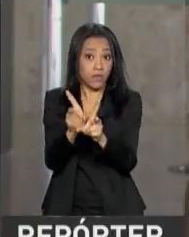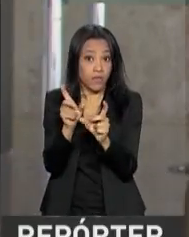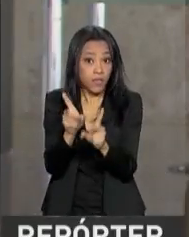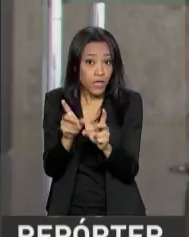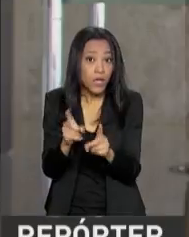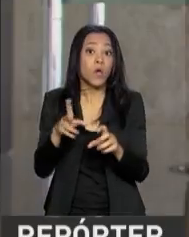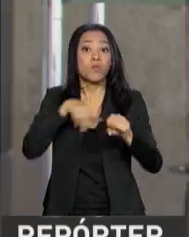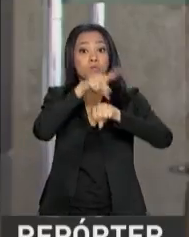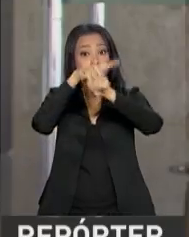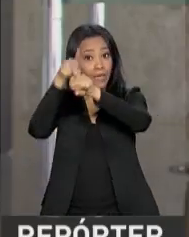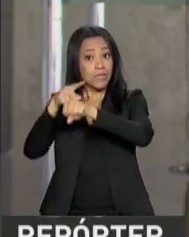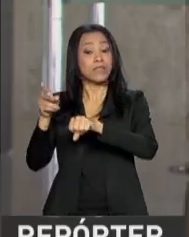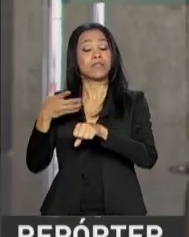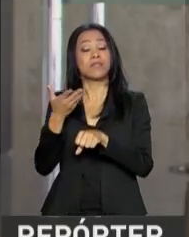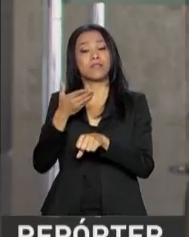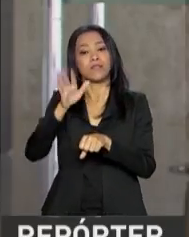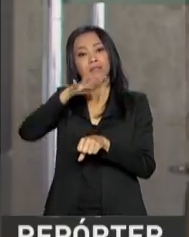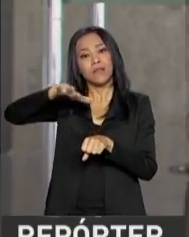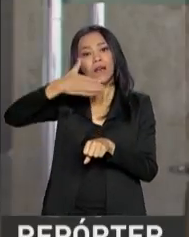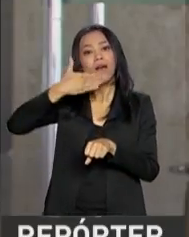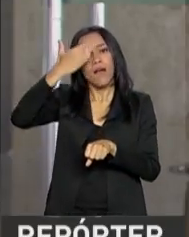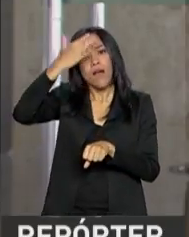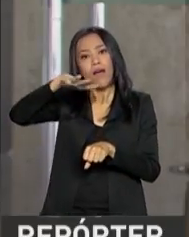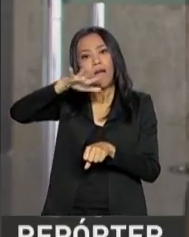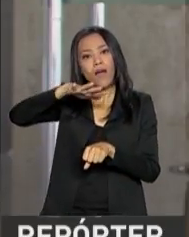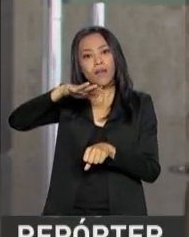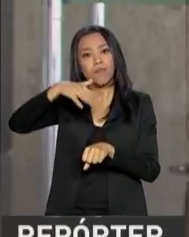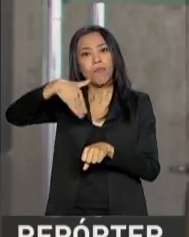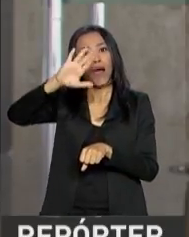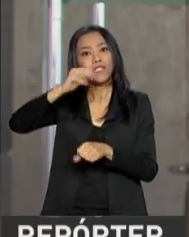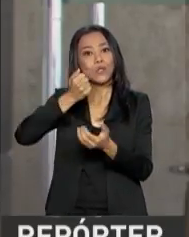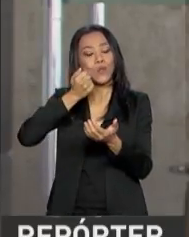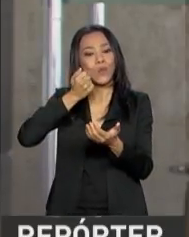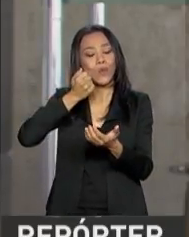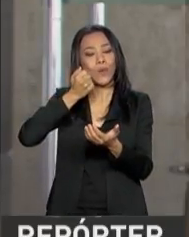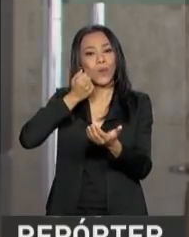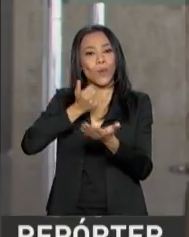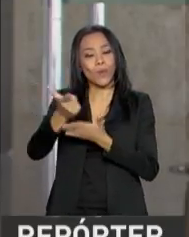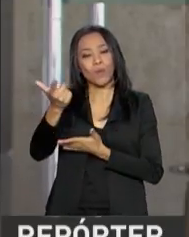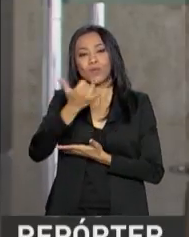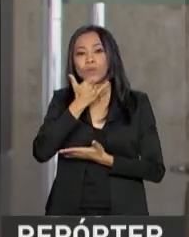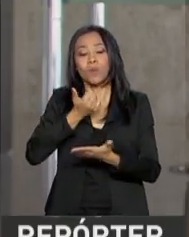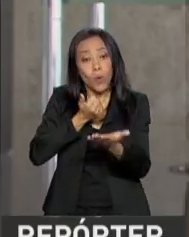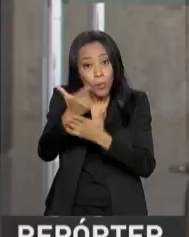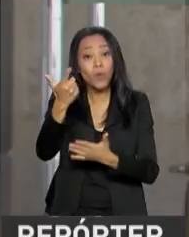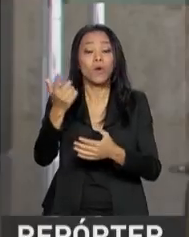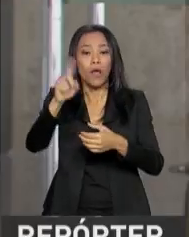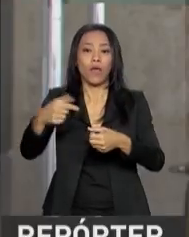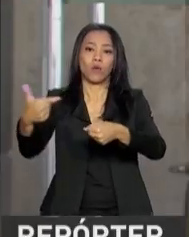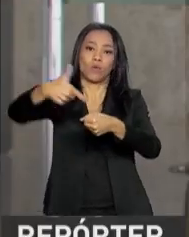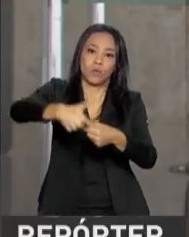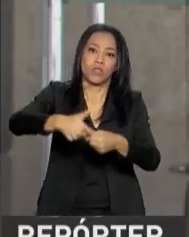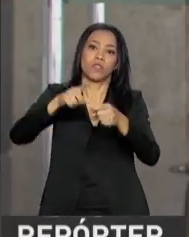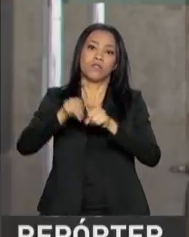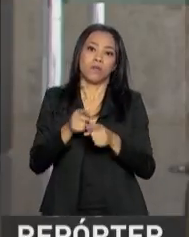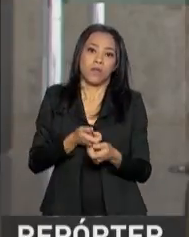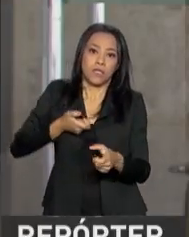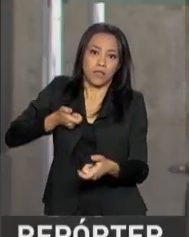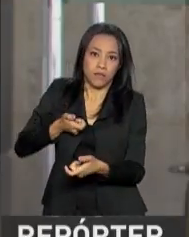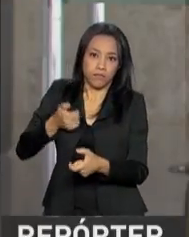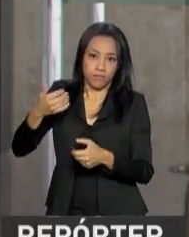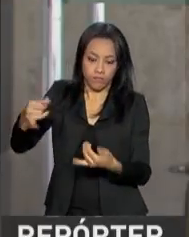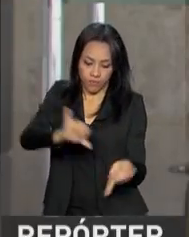para os países árabes foram combustível mais comprou o perdão dos países árabes foram combustíveis e fertilizantes